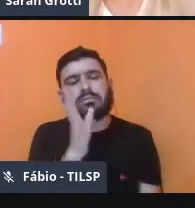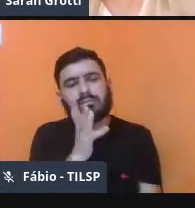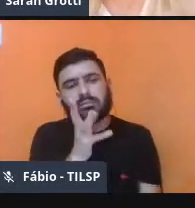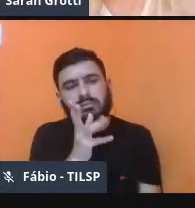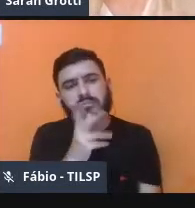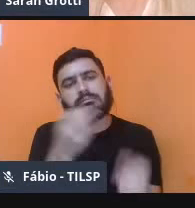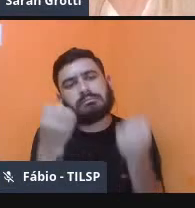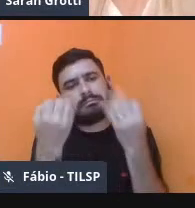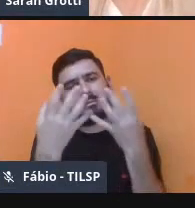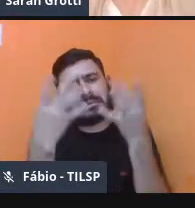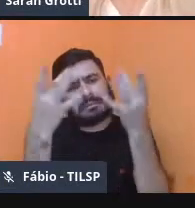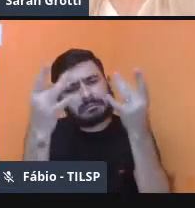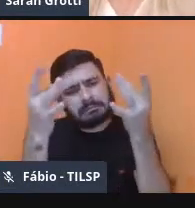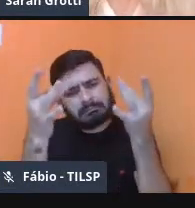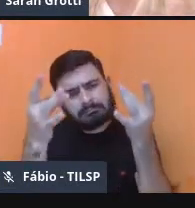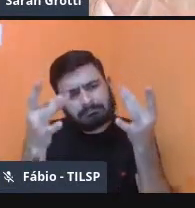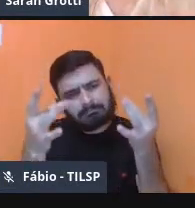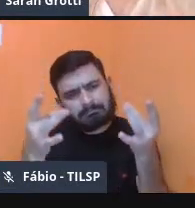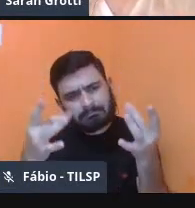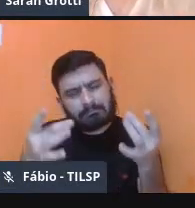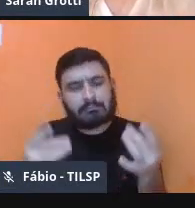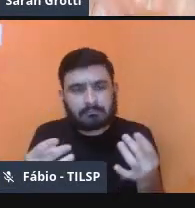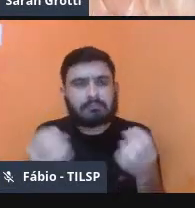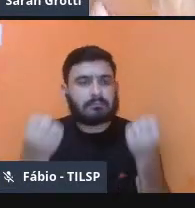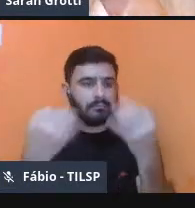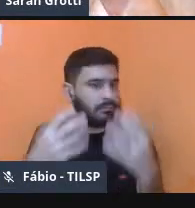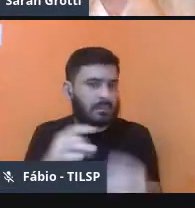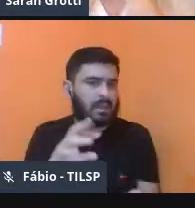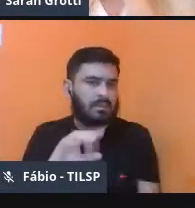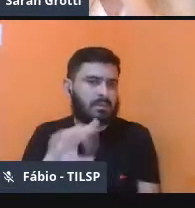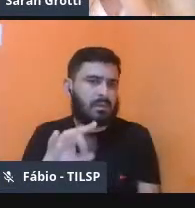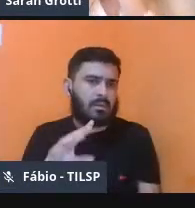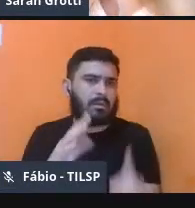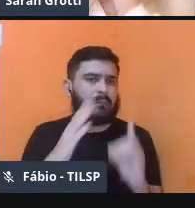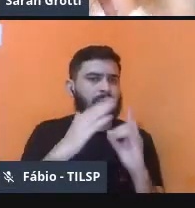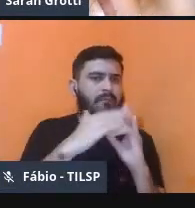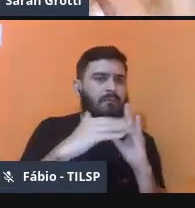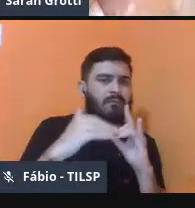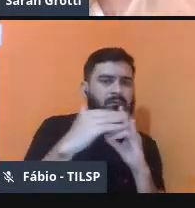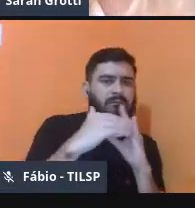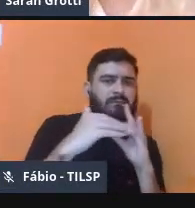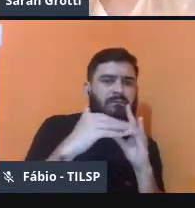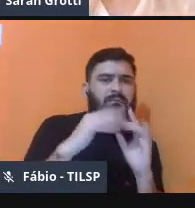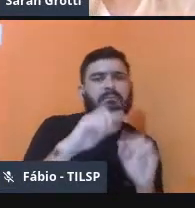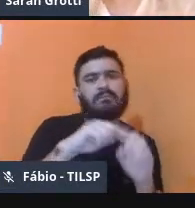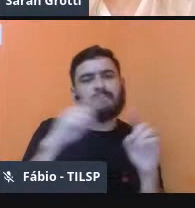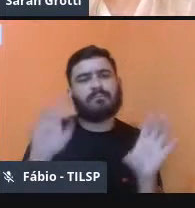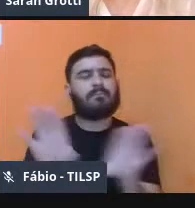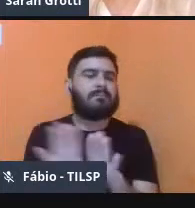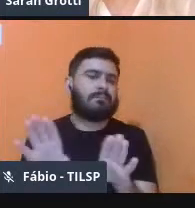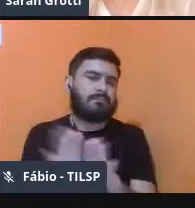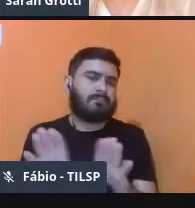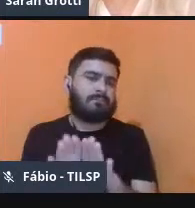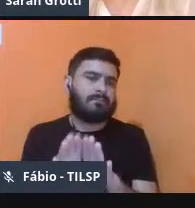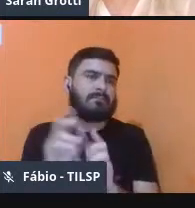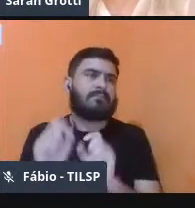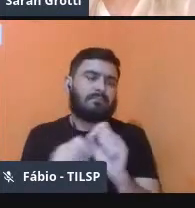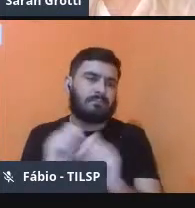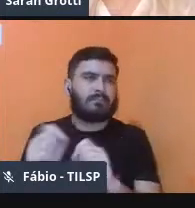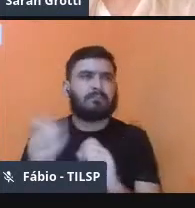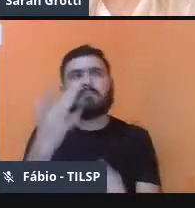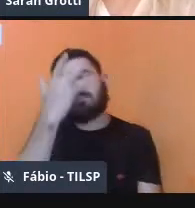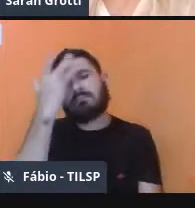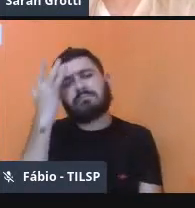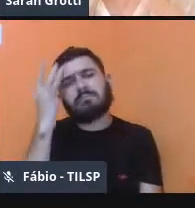por tintim. Eu falo isso não só para o vegetariano, mas para um paciente, né,